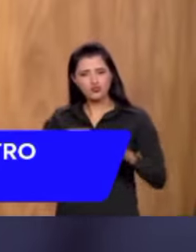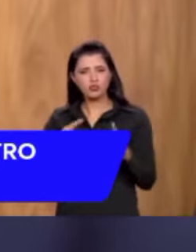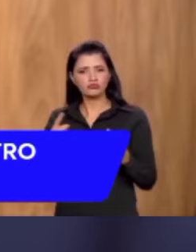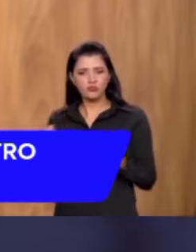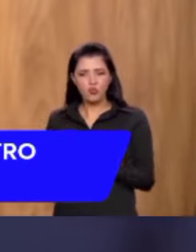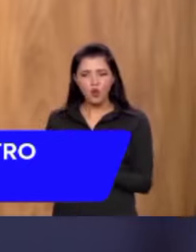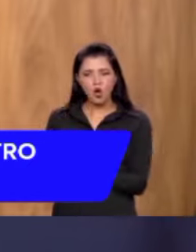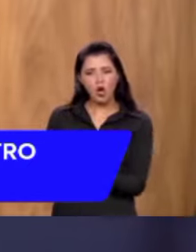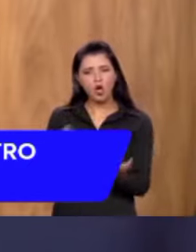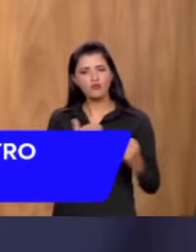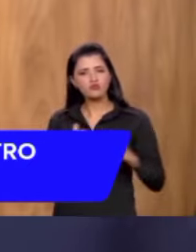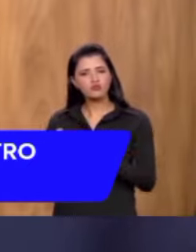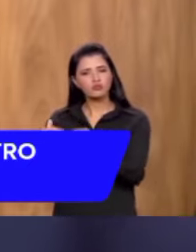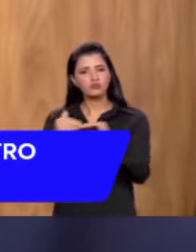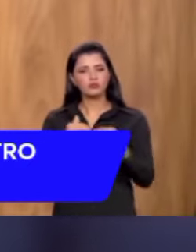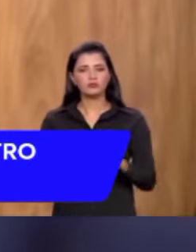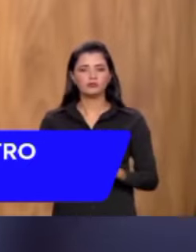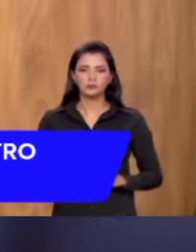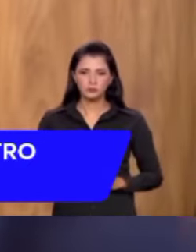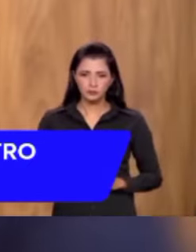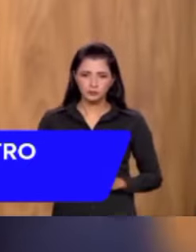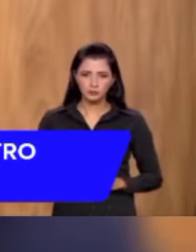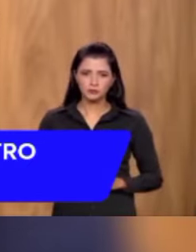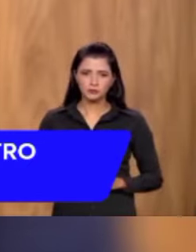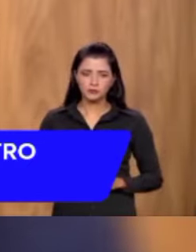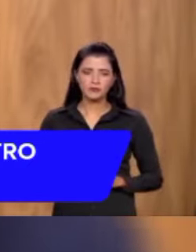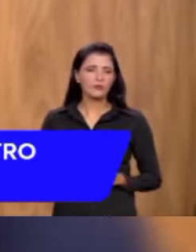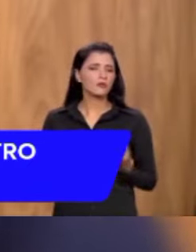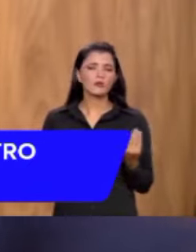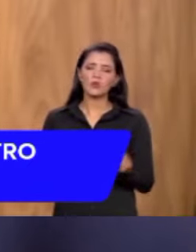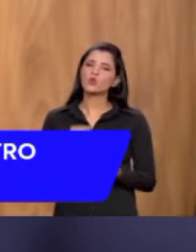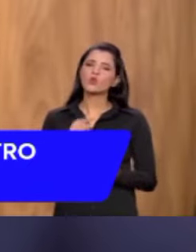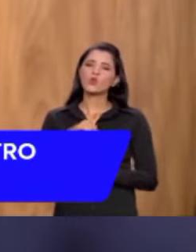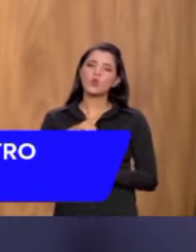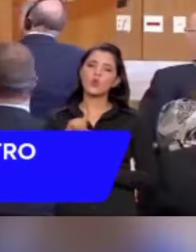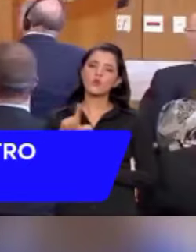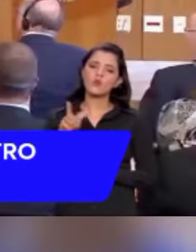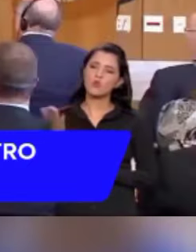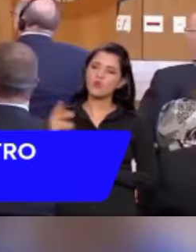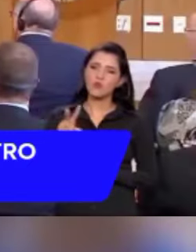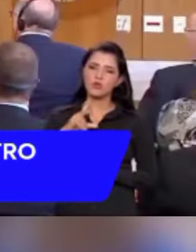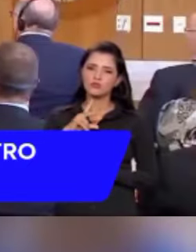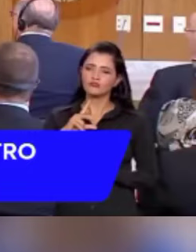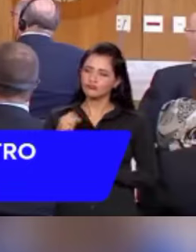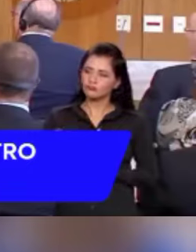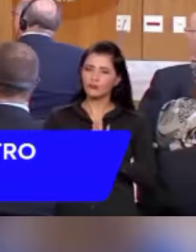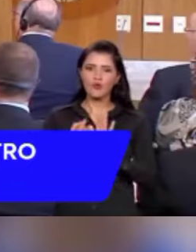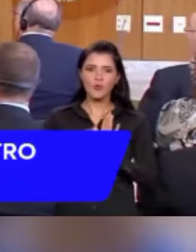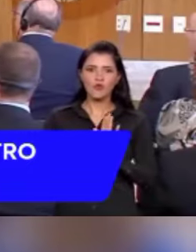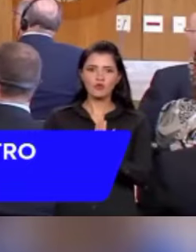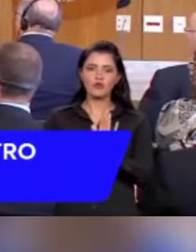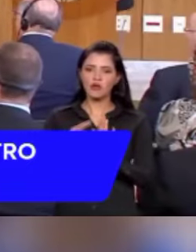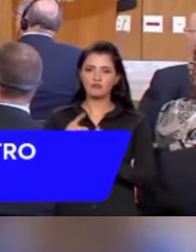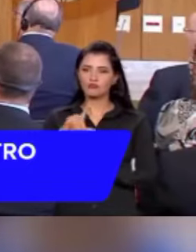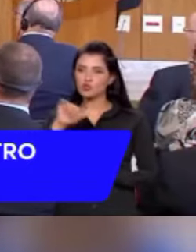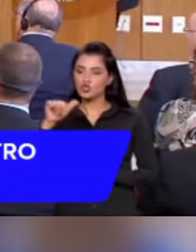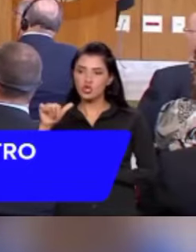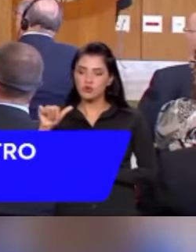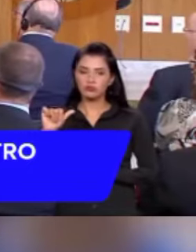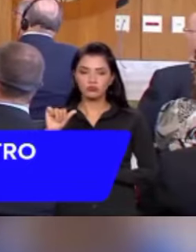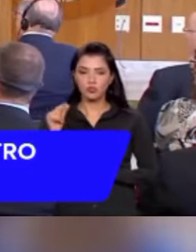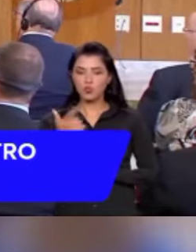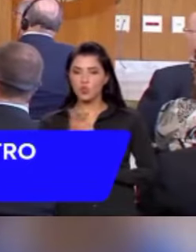igualdade. E como todo isso se viu truncado e de um dia para outro? Isso foi estancado de um dia para outro. Eu chamo